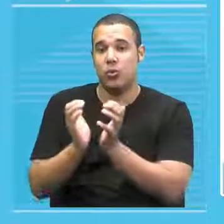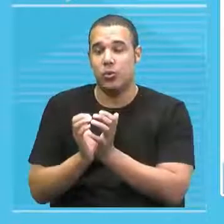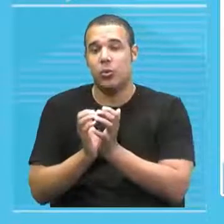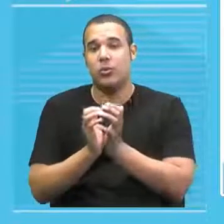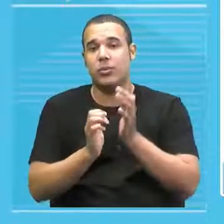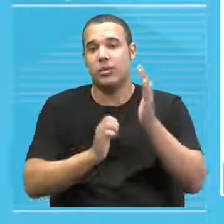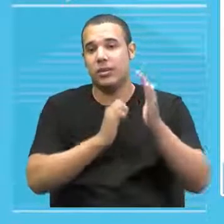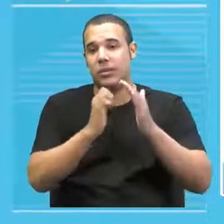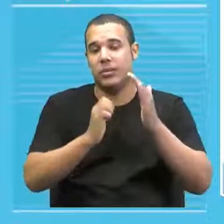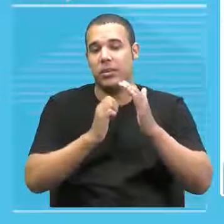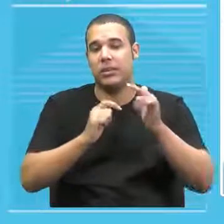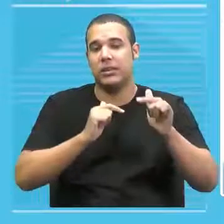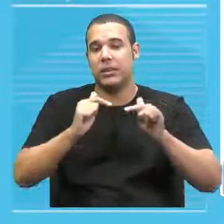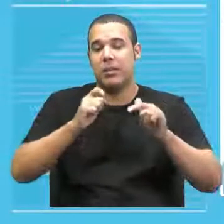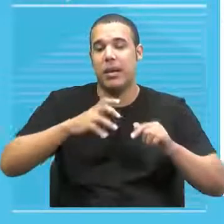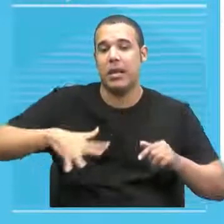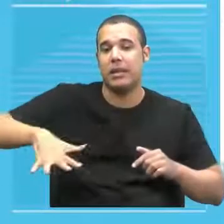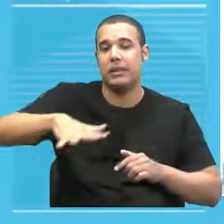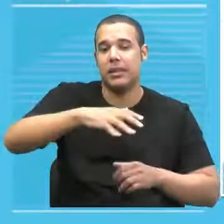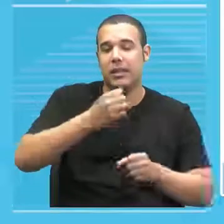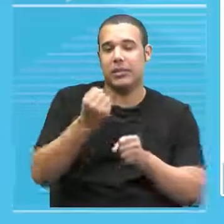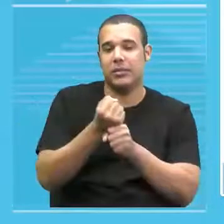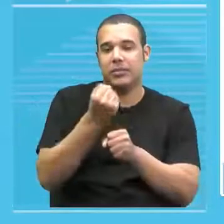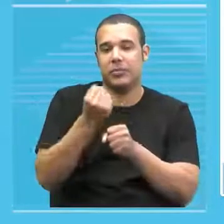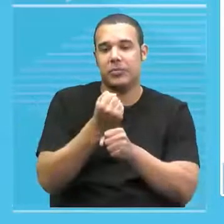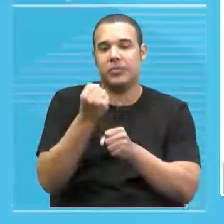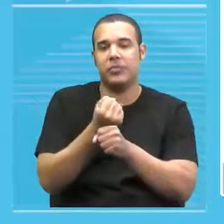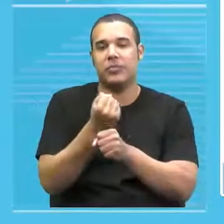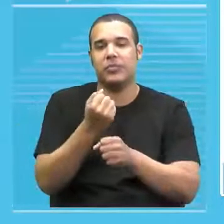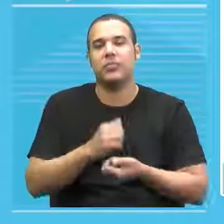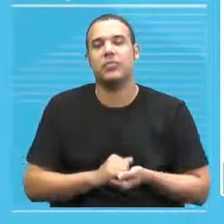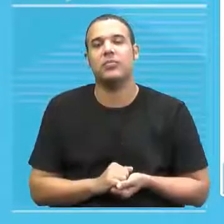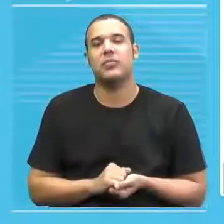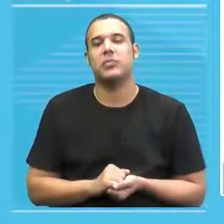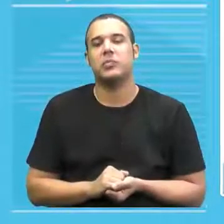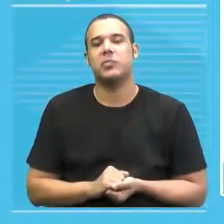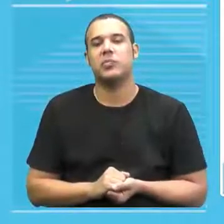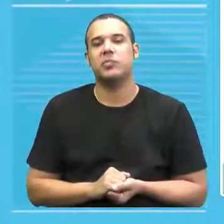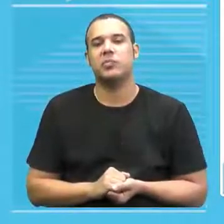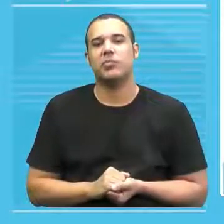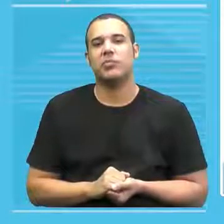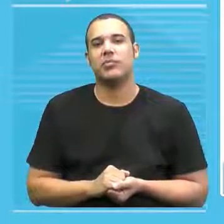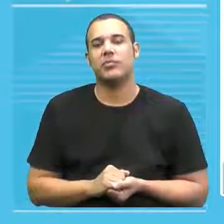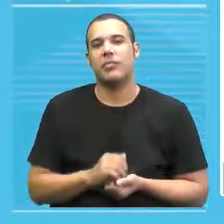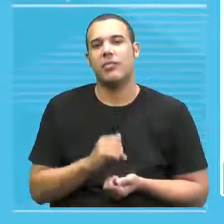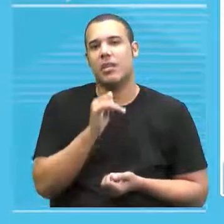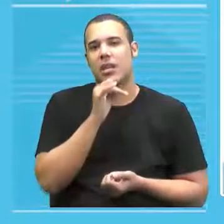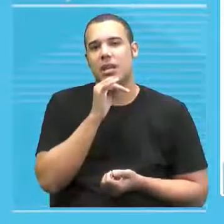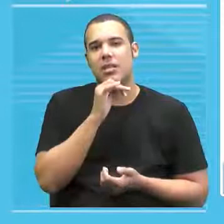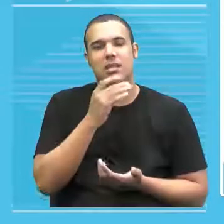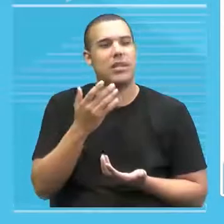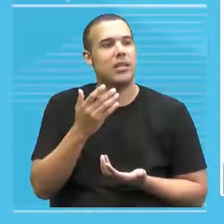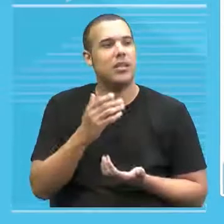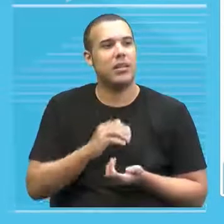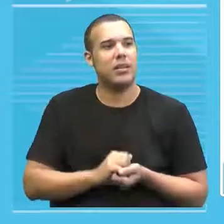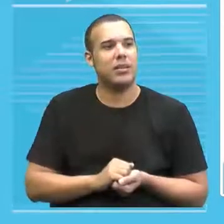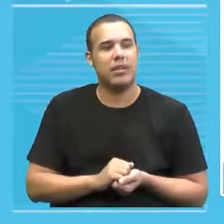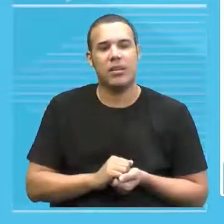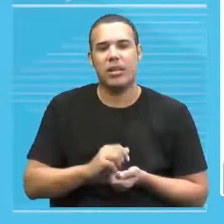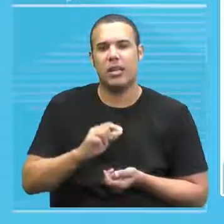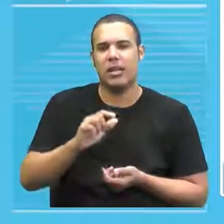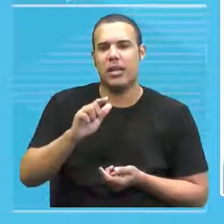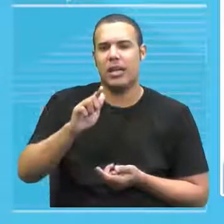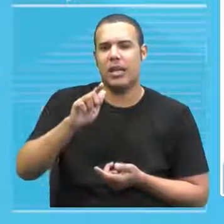que atuam no mercado se eu falar o nome de uma construtora aqui por exemplo Queiroz